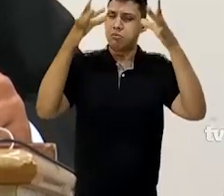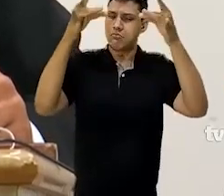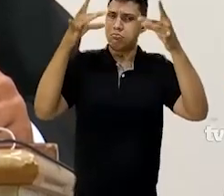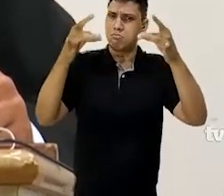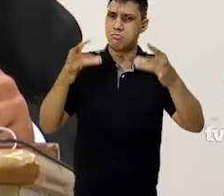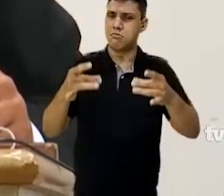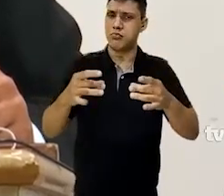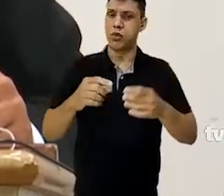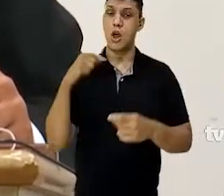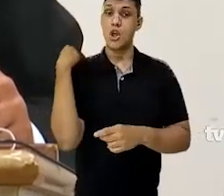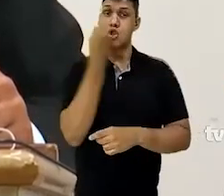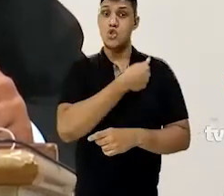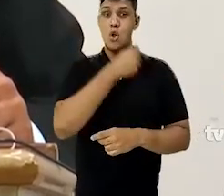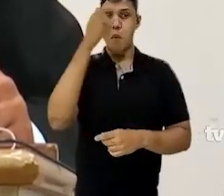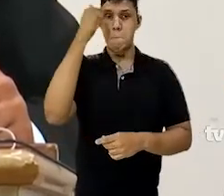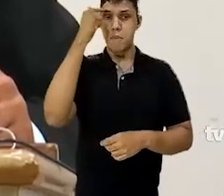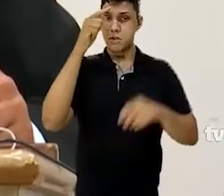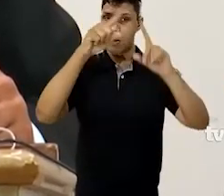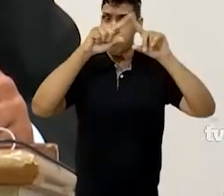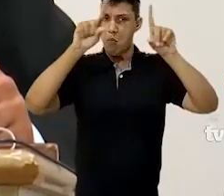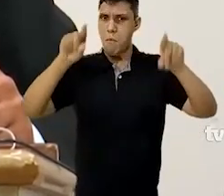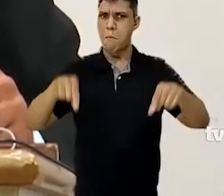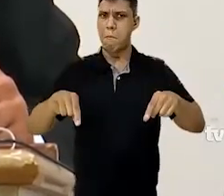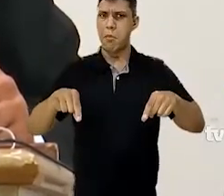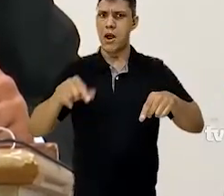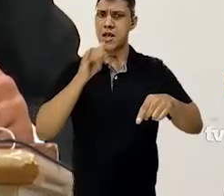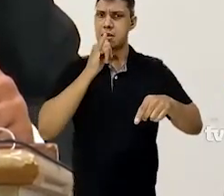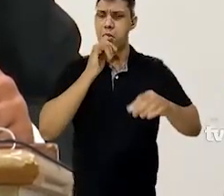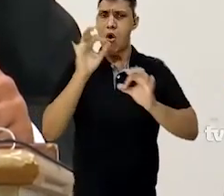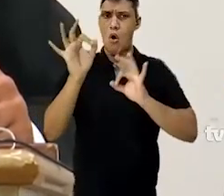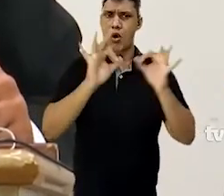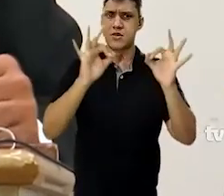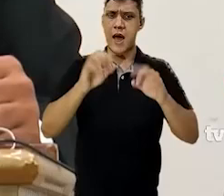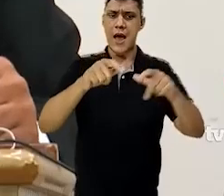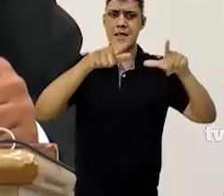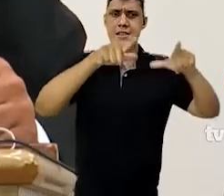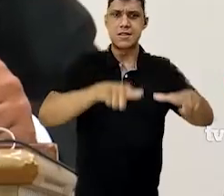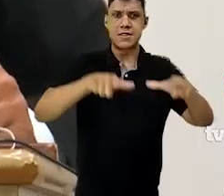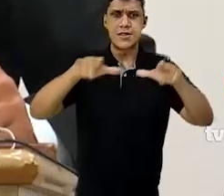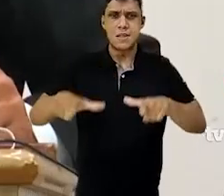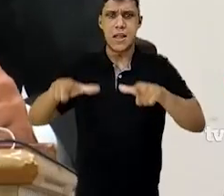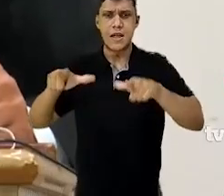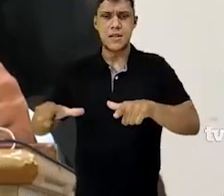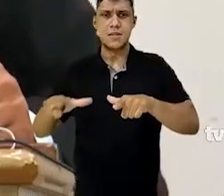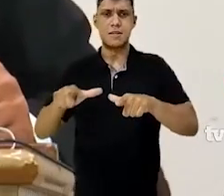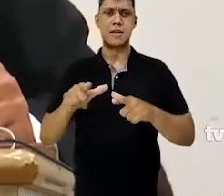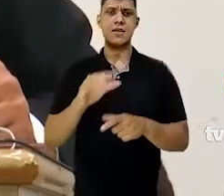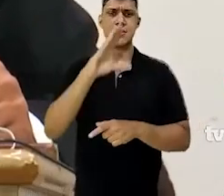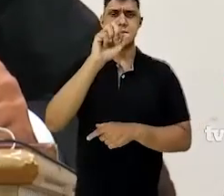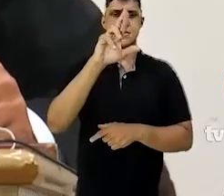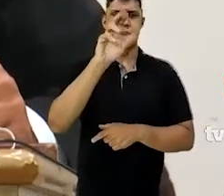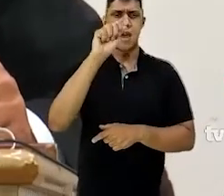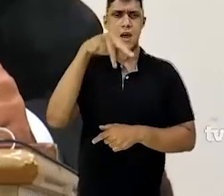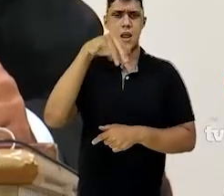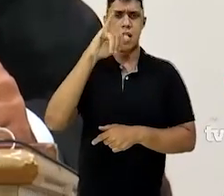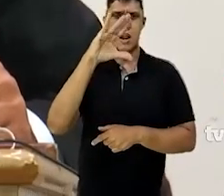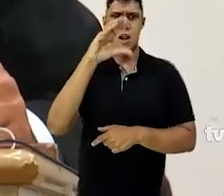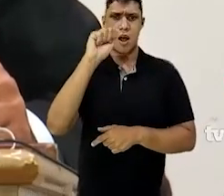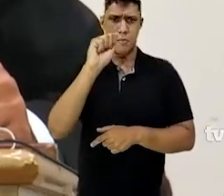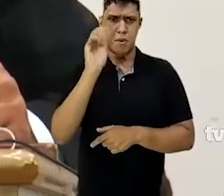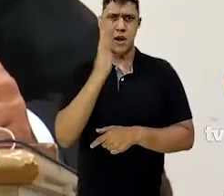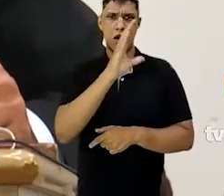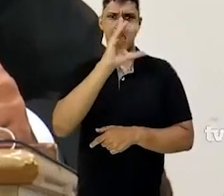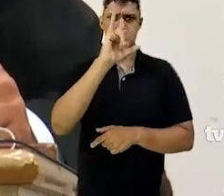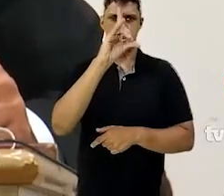pensamos em fazer um projeto em Caicó, em criar a Cerâmica Cidadã. A Cerâmica Cidadã, desde já, ela